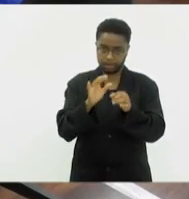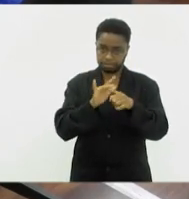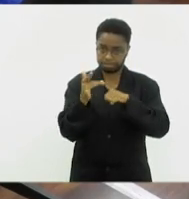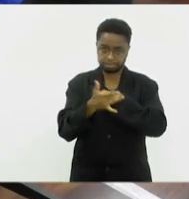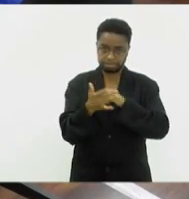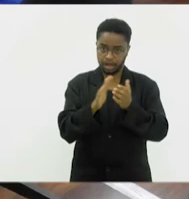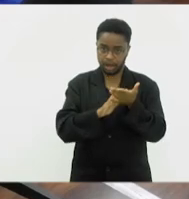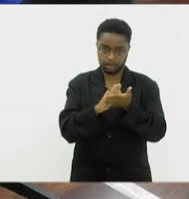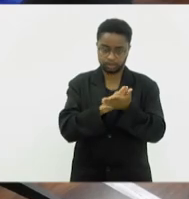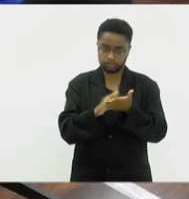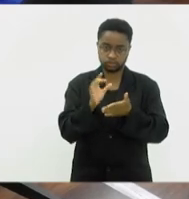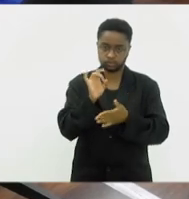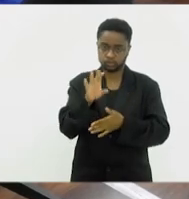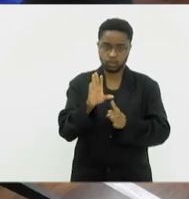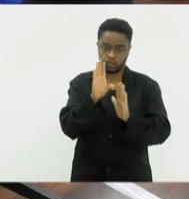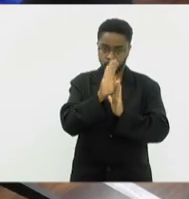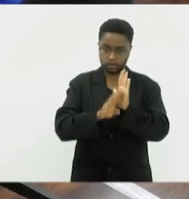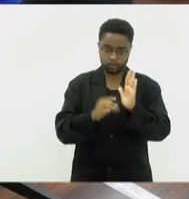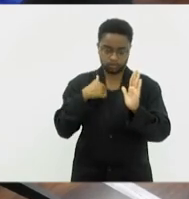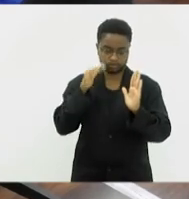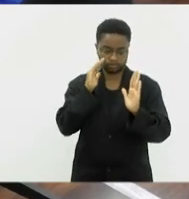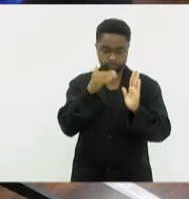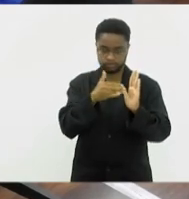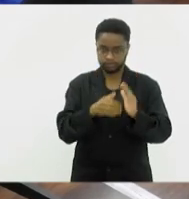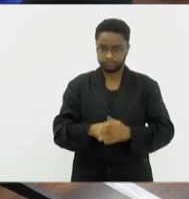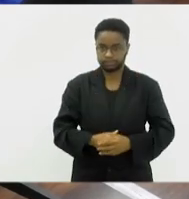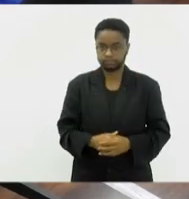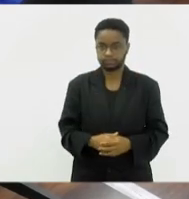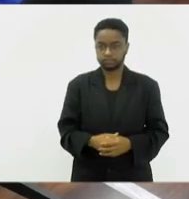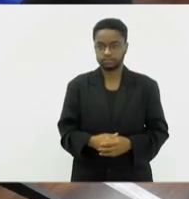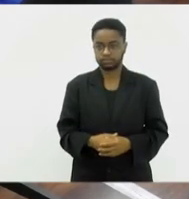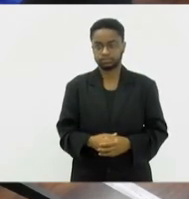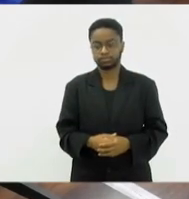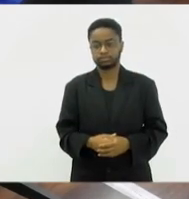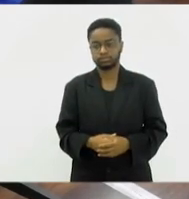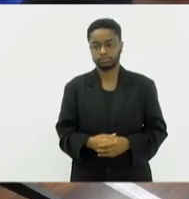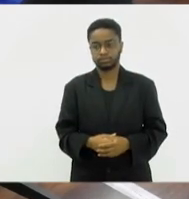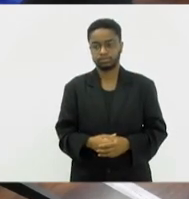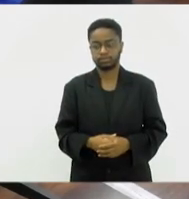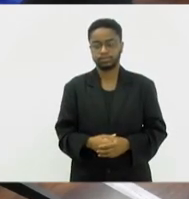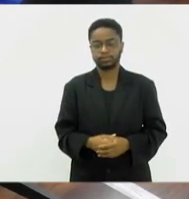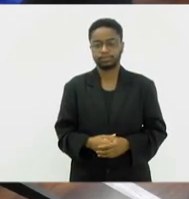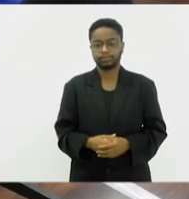nada disso, só ao currículo. O senhor fala